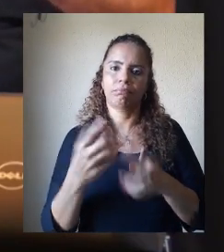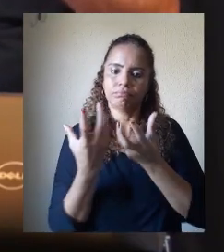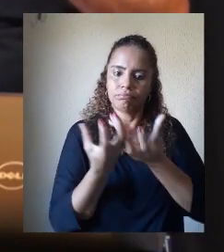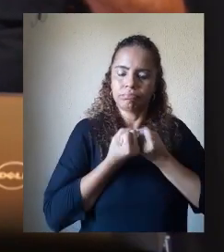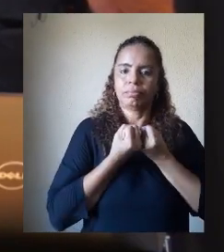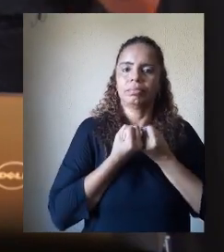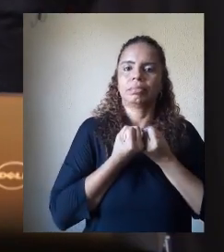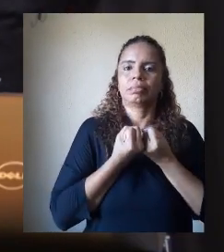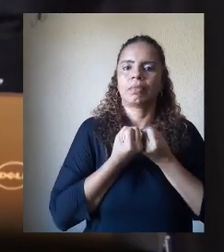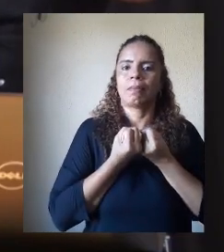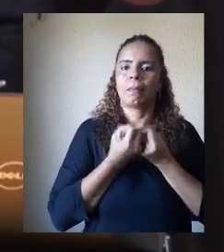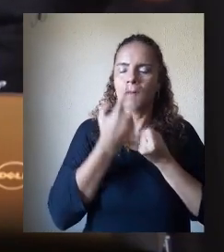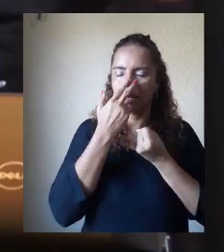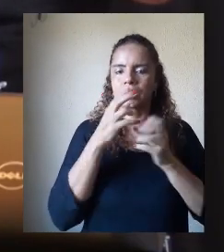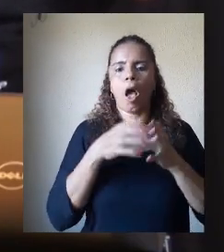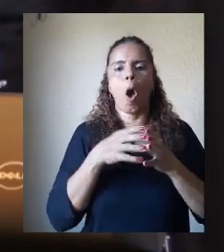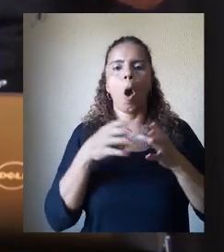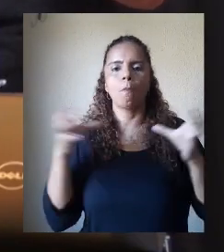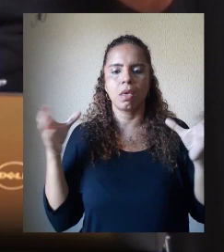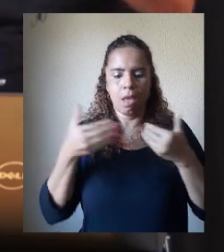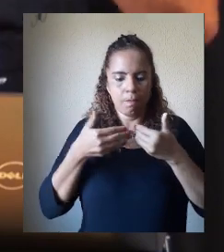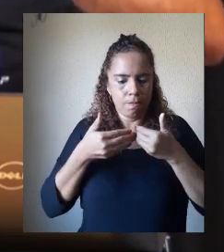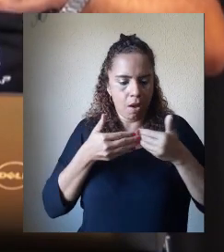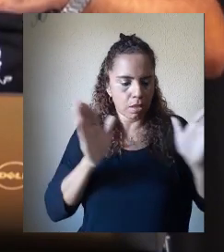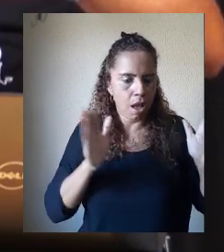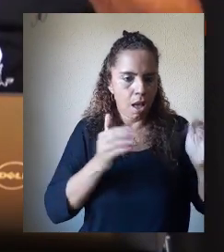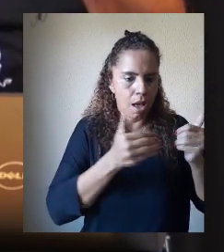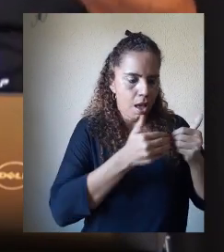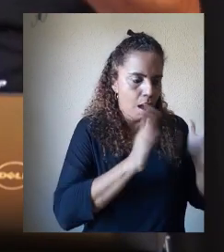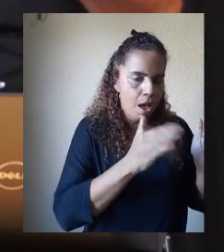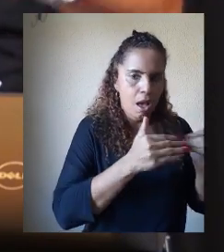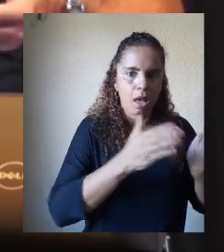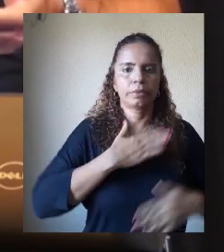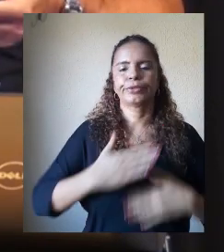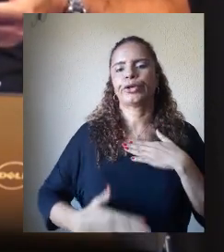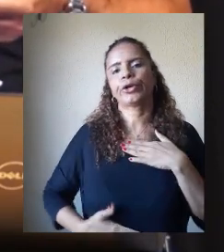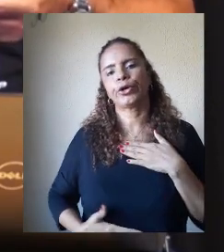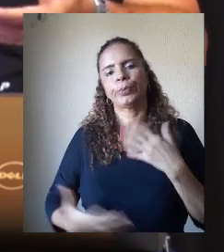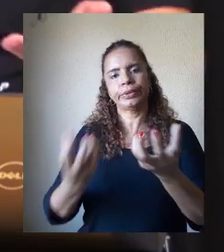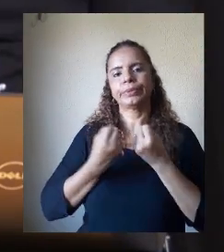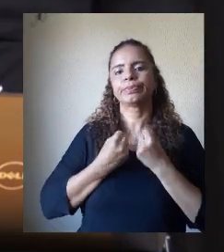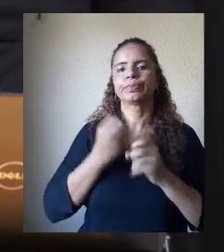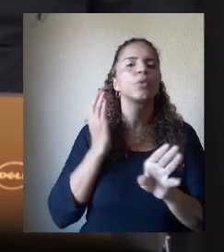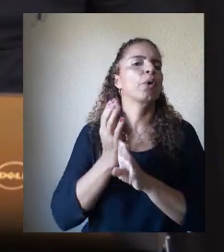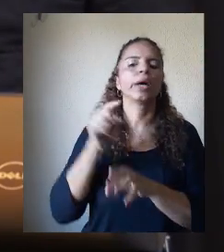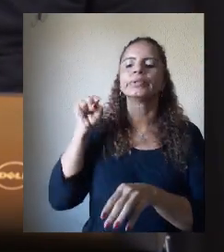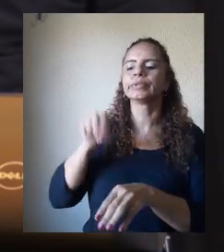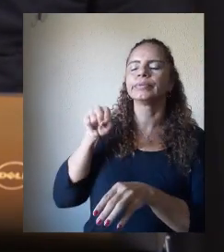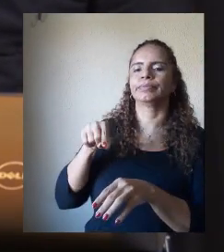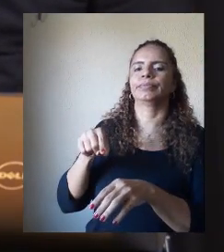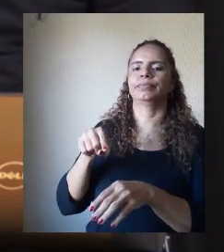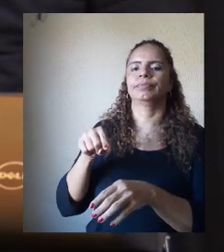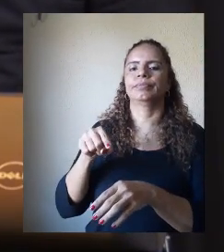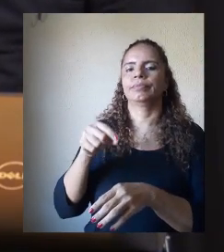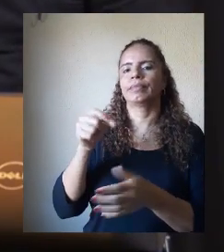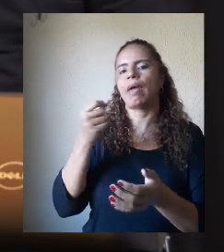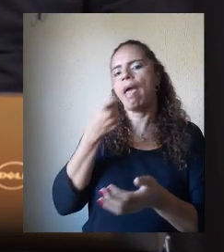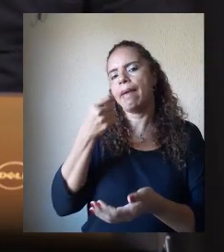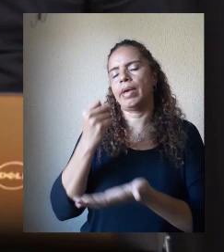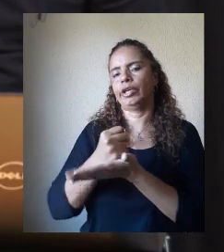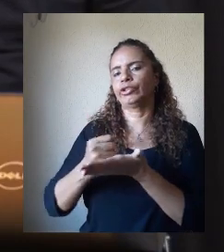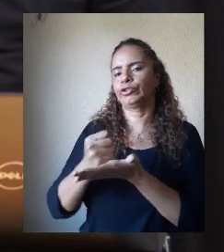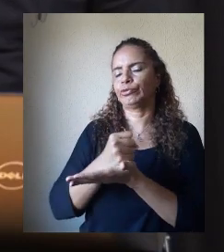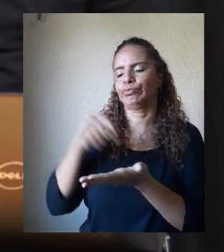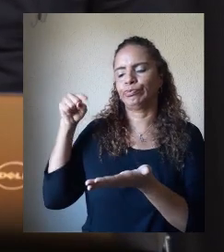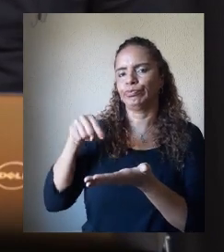bem simples, é como se eu aumentasse o número de portas pelo qual o vírus pode entrar só porque está tomando esse medicamento. Exatamente. Então, você tem um